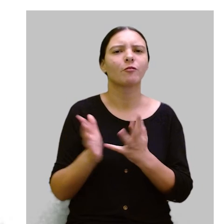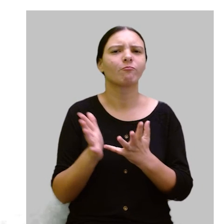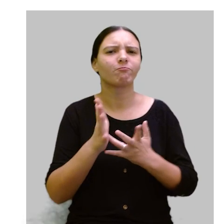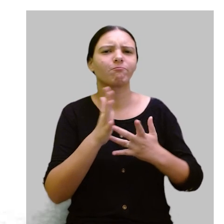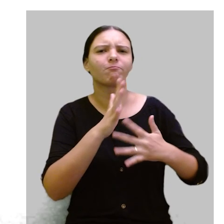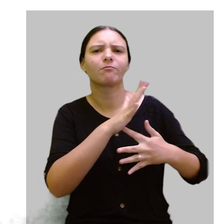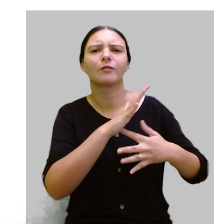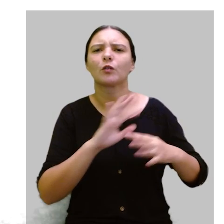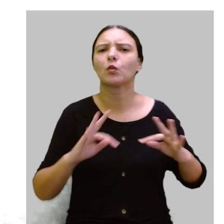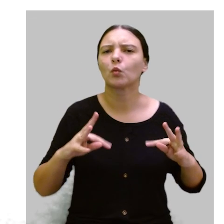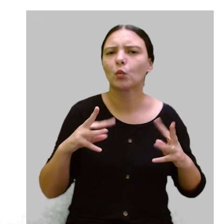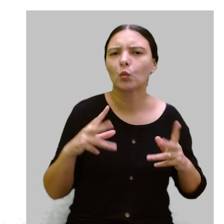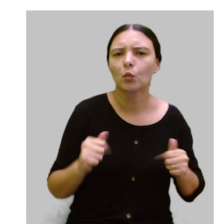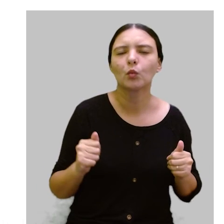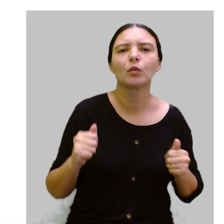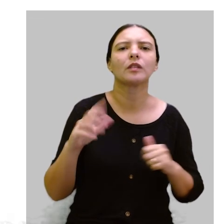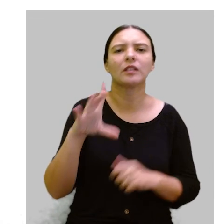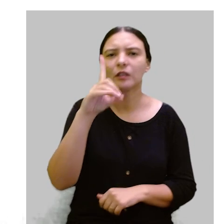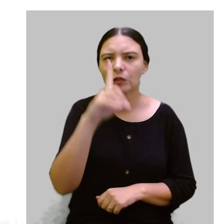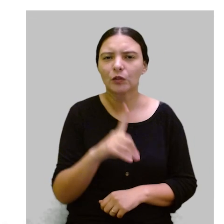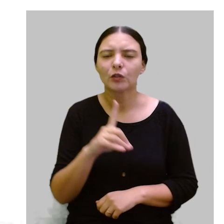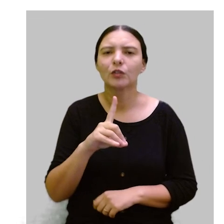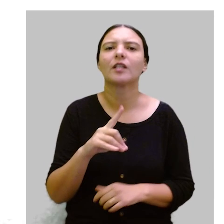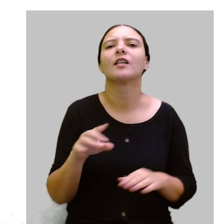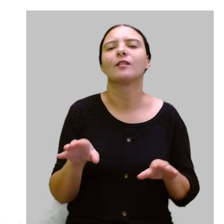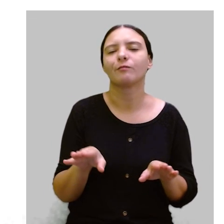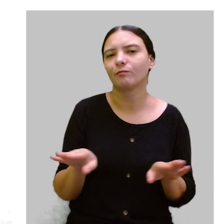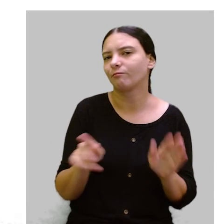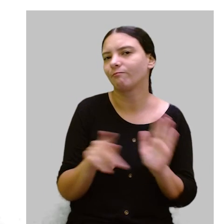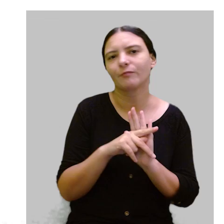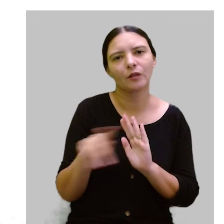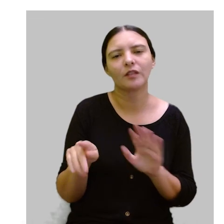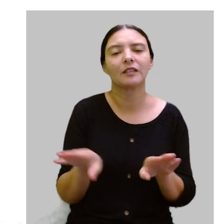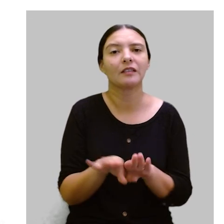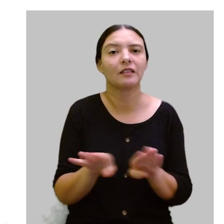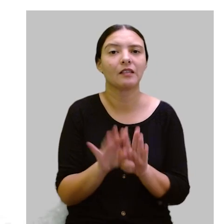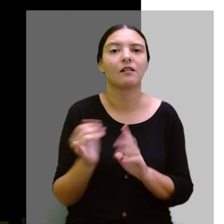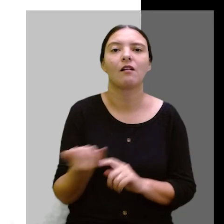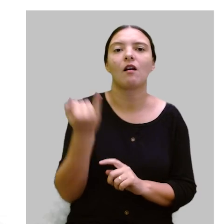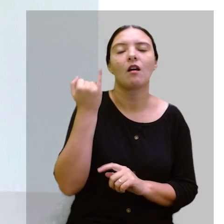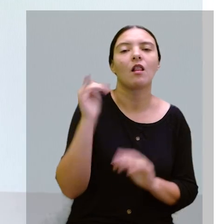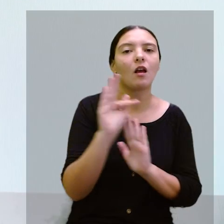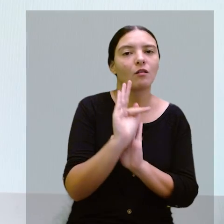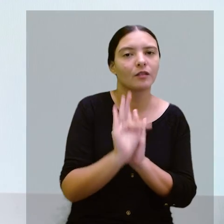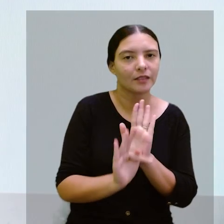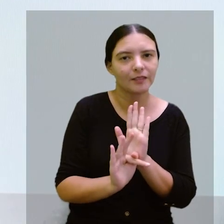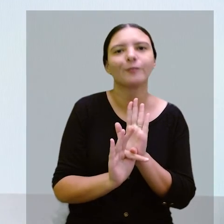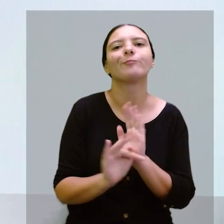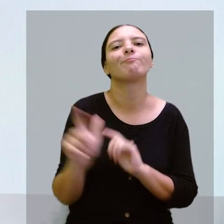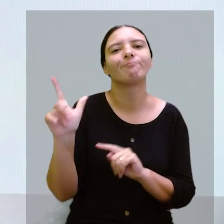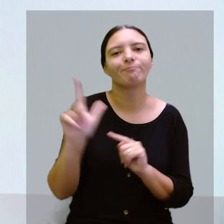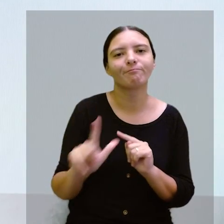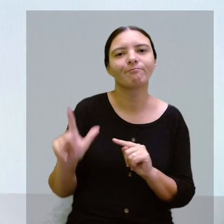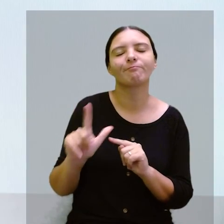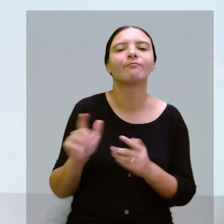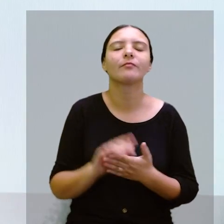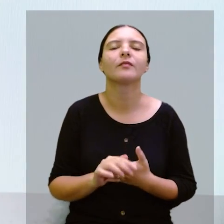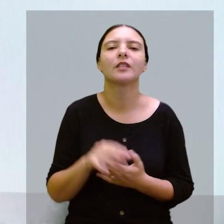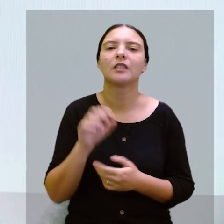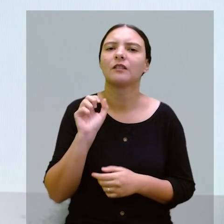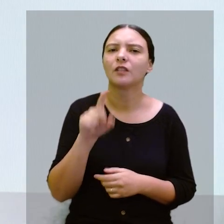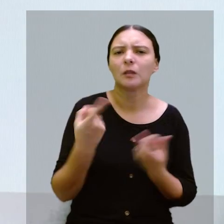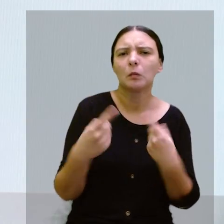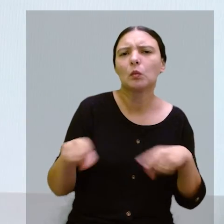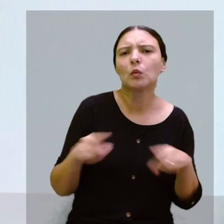os níveis, como um direito inalienável. Né? É fundamental o direito ao texto literário, né? O seu direito a consumir a